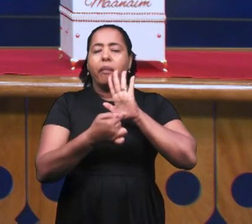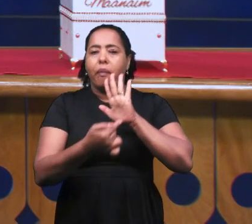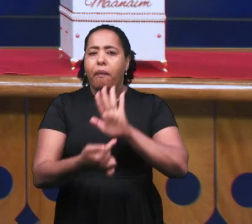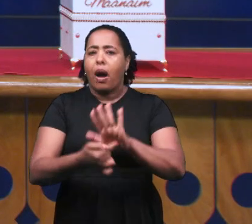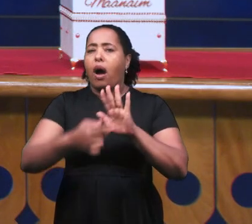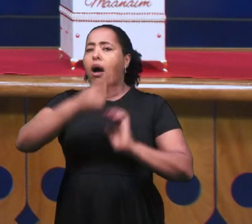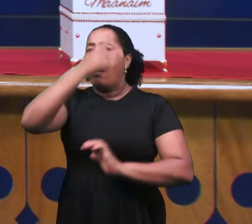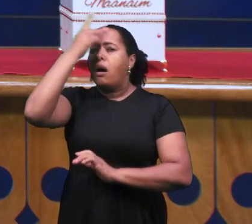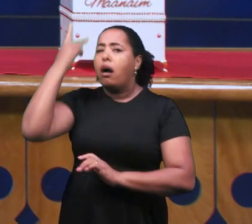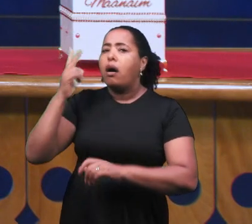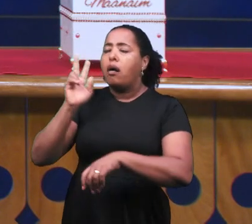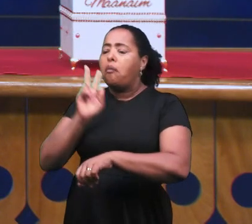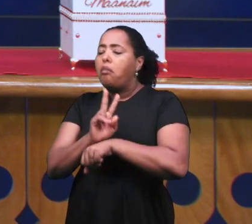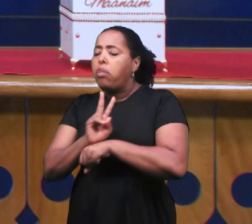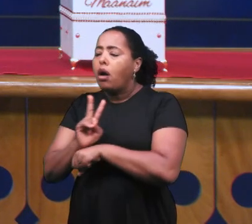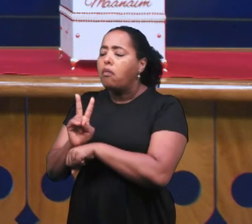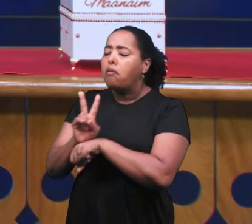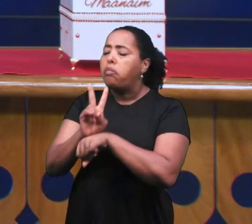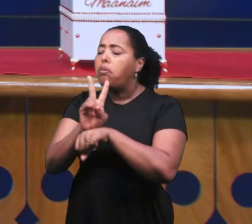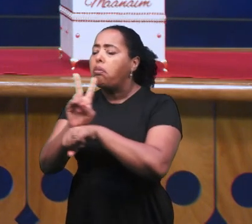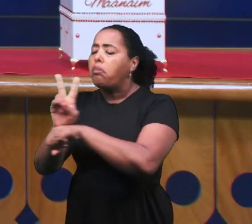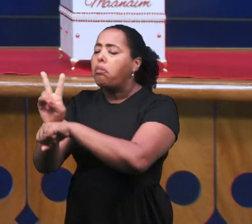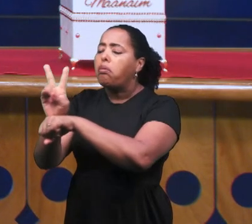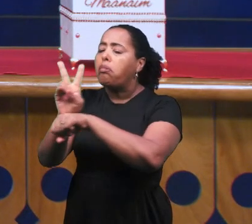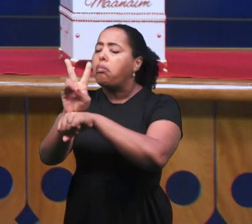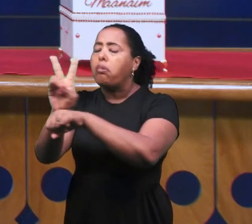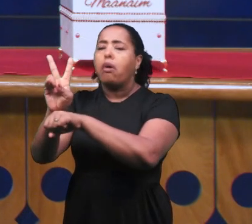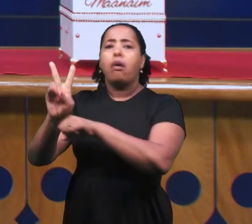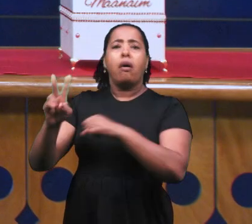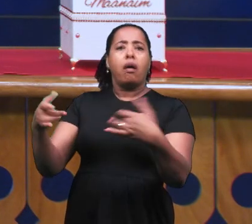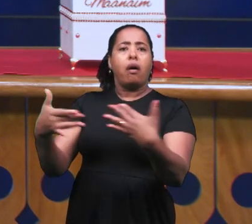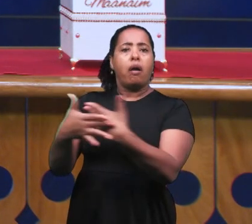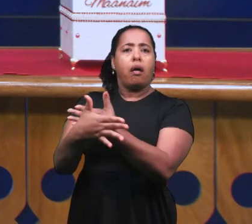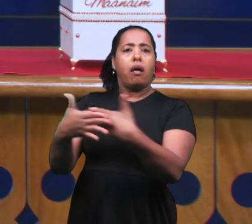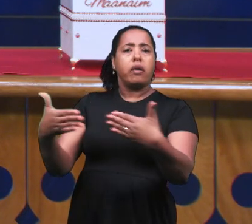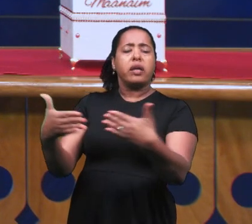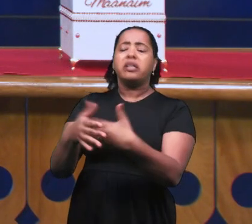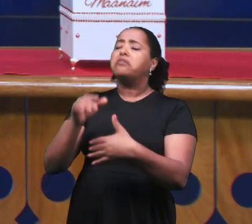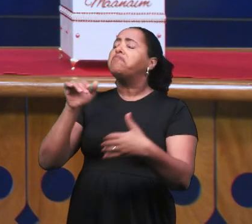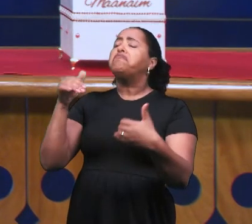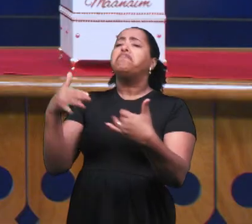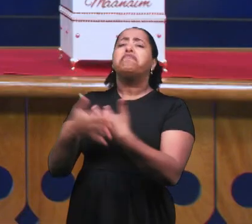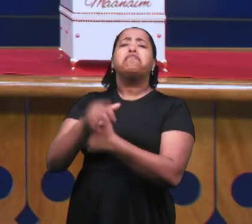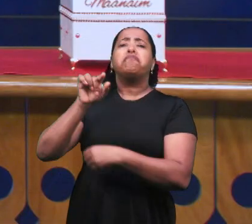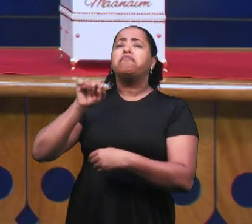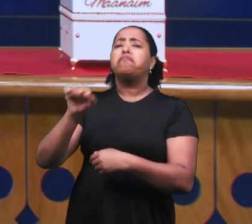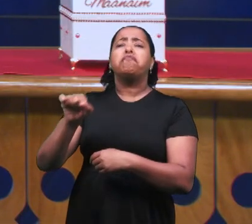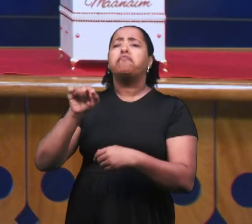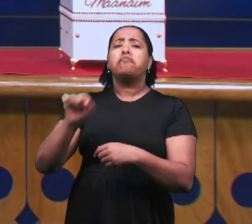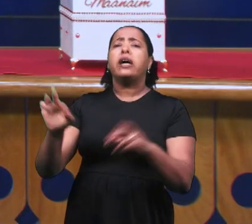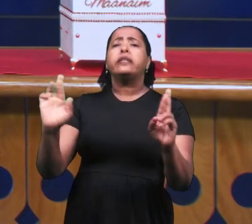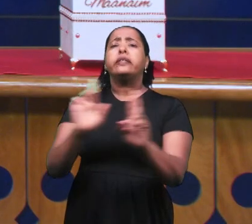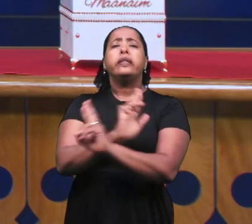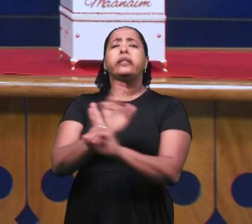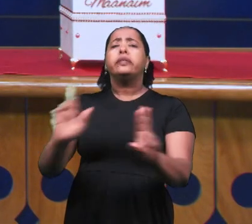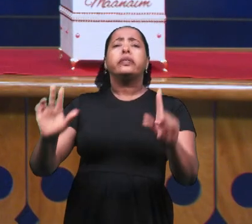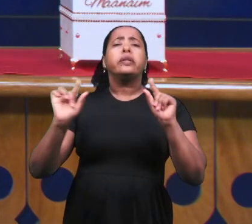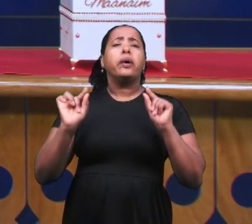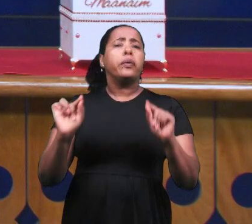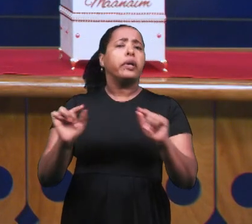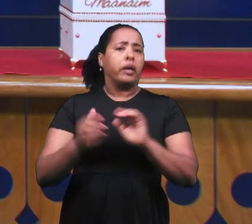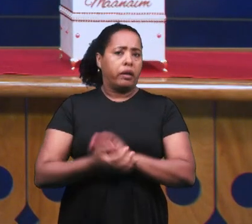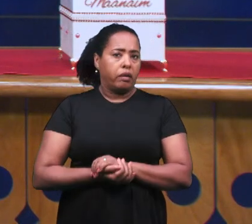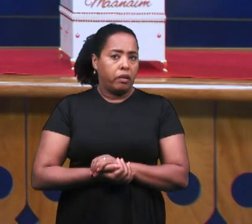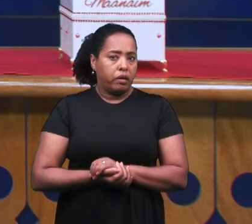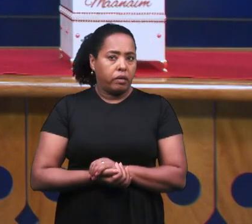rondavam a cidade. Então, a cidade aqui está falando daquilo que